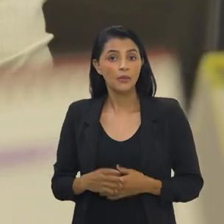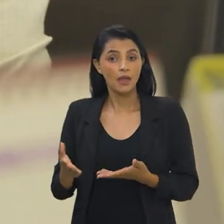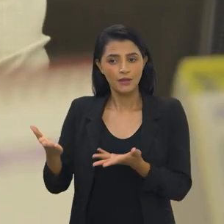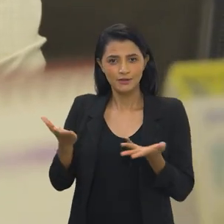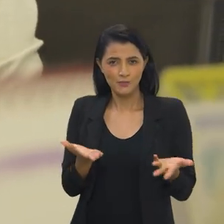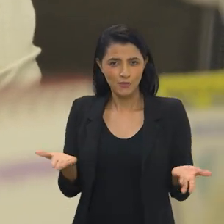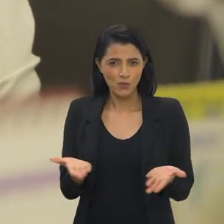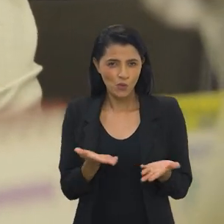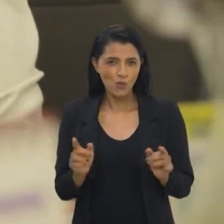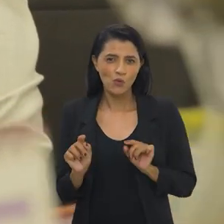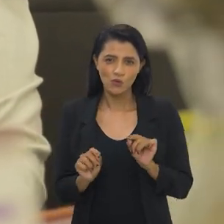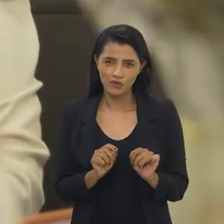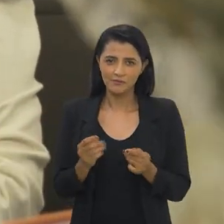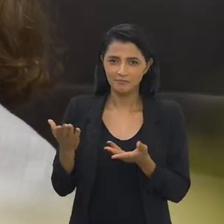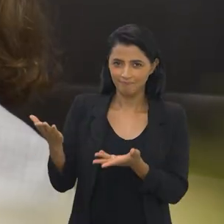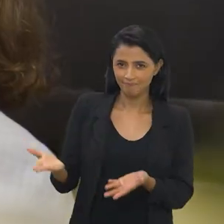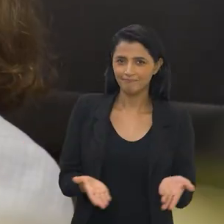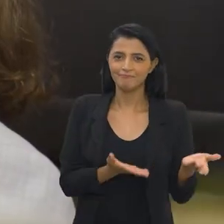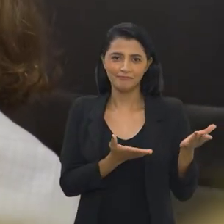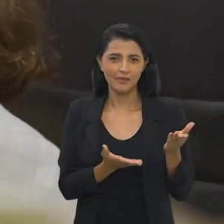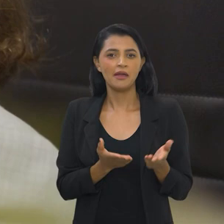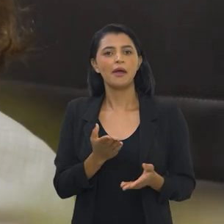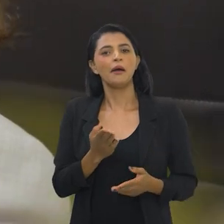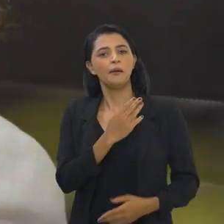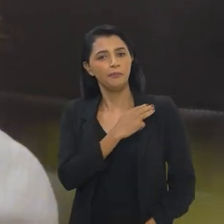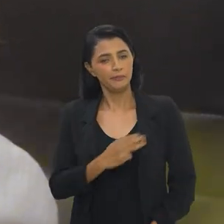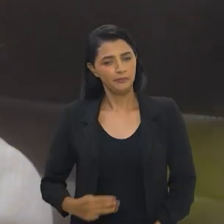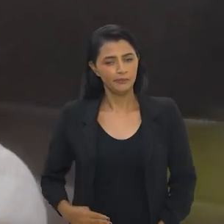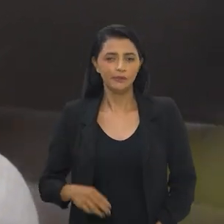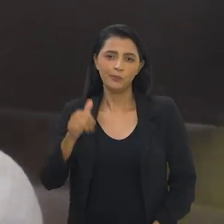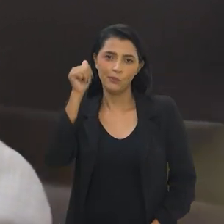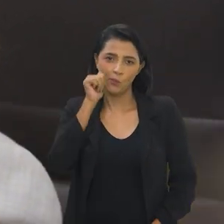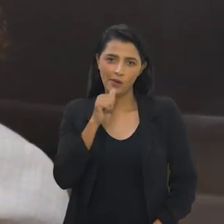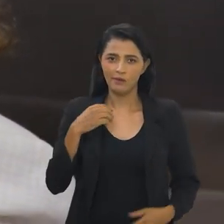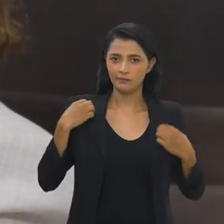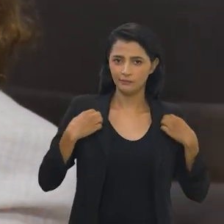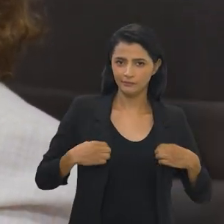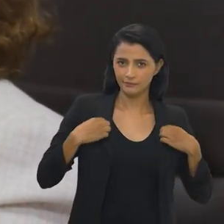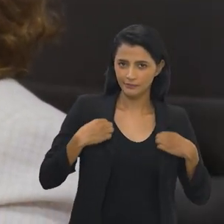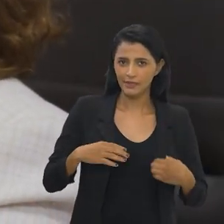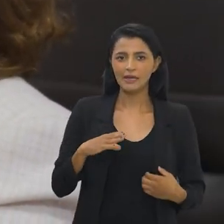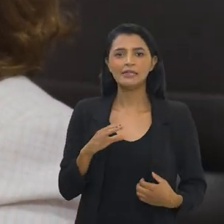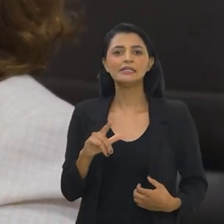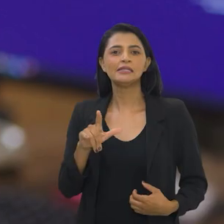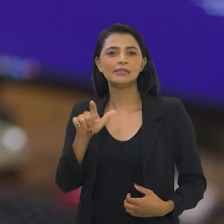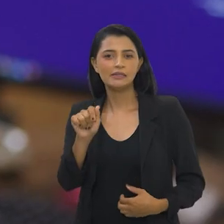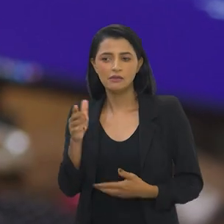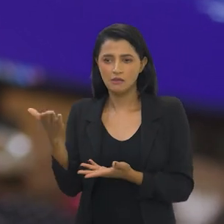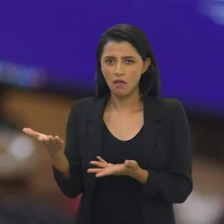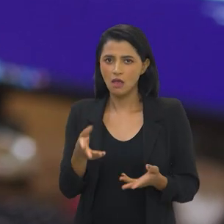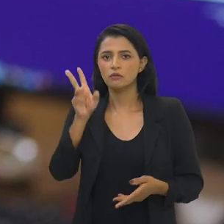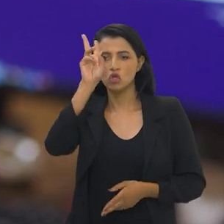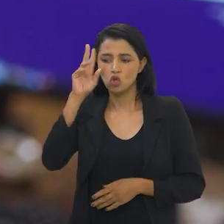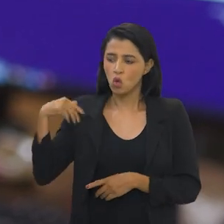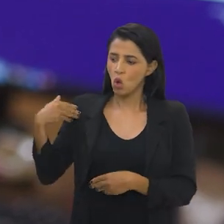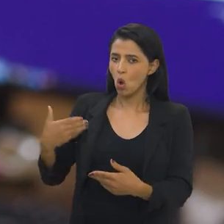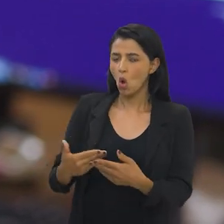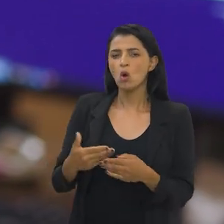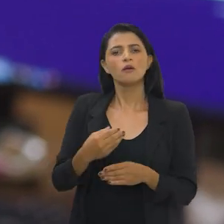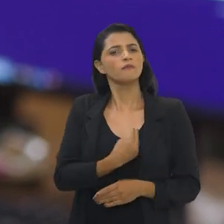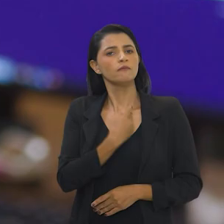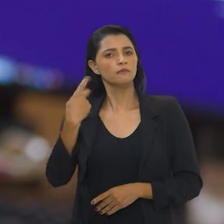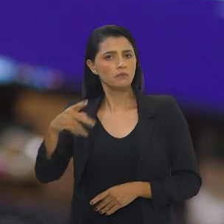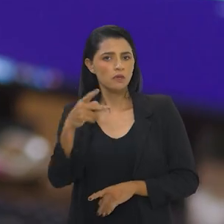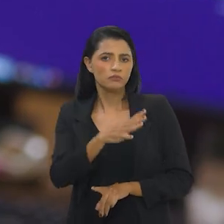para isso recebemos no programa a ministra das mulheres Cida Gonçalves Cida Gonçalves tem um histórico